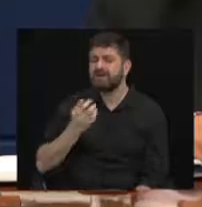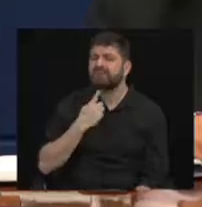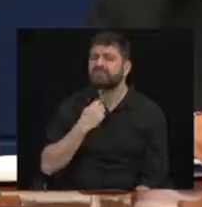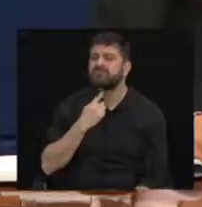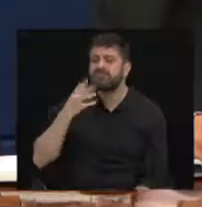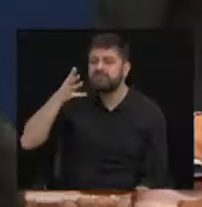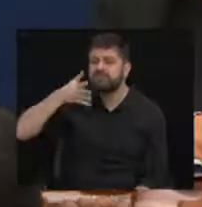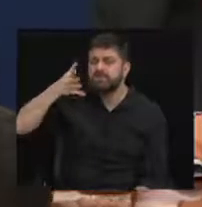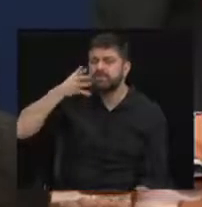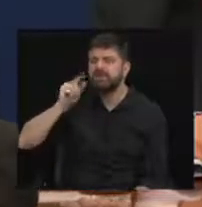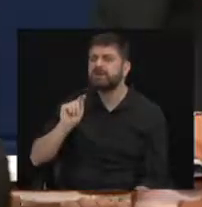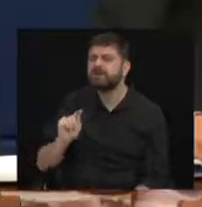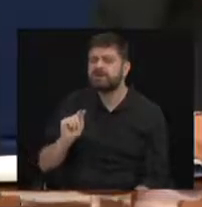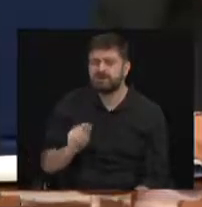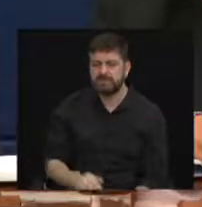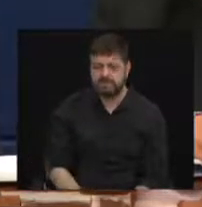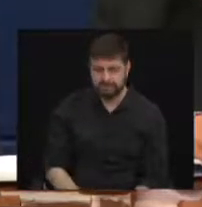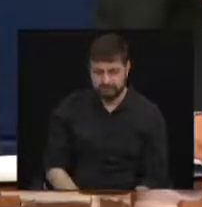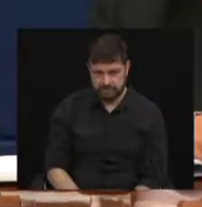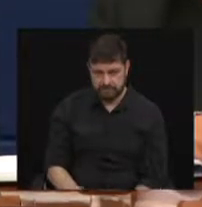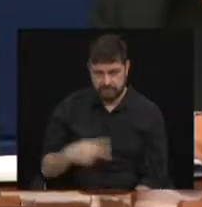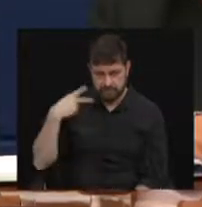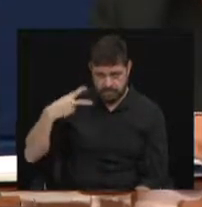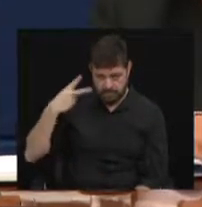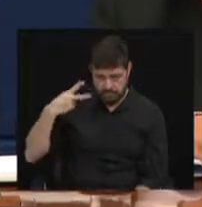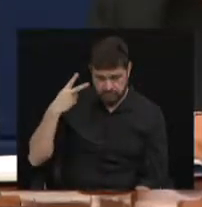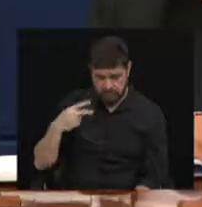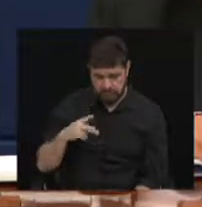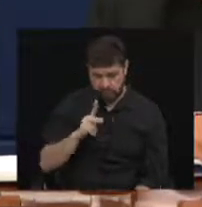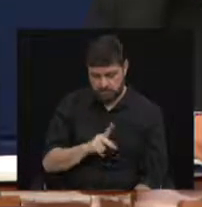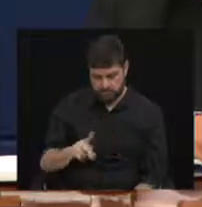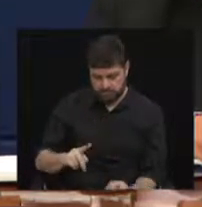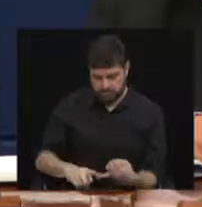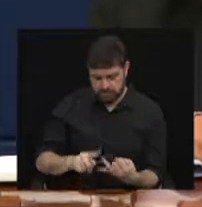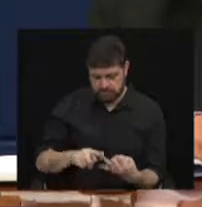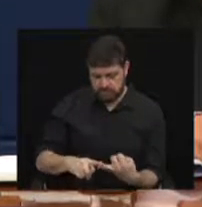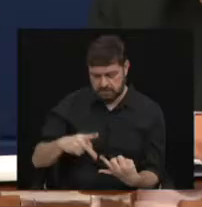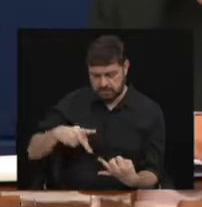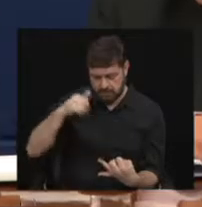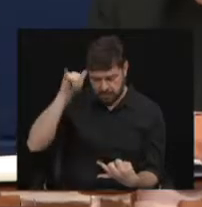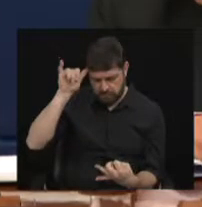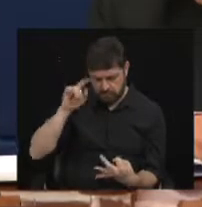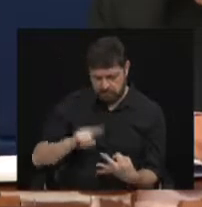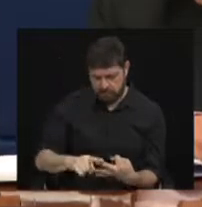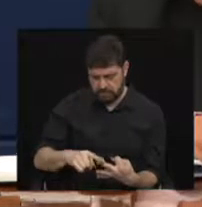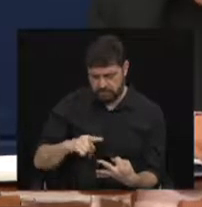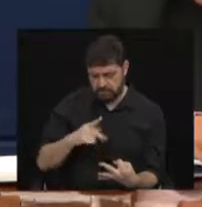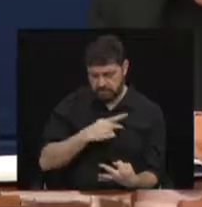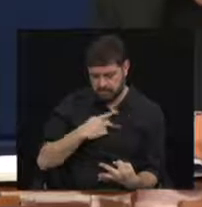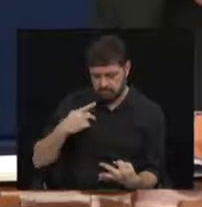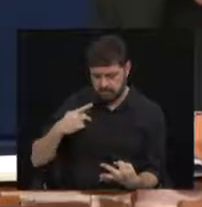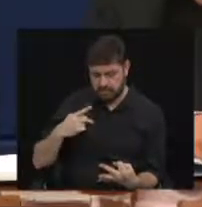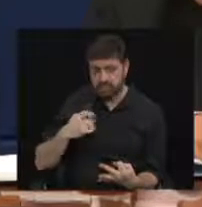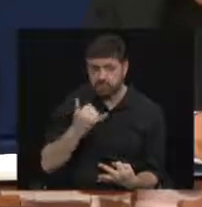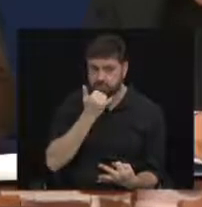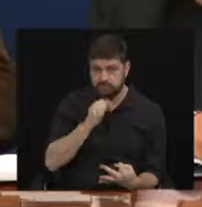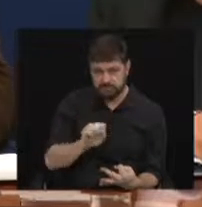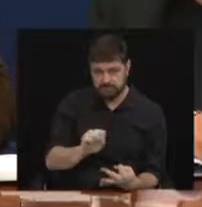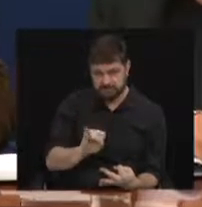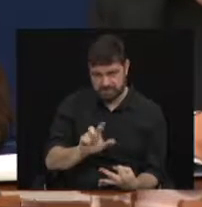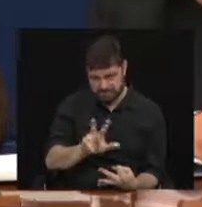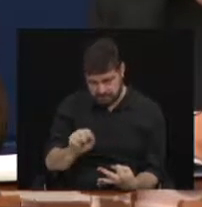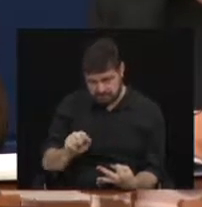Pela ordem. Pois não. Eu gostaria de saber que está escrito no terceiro grande expediente, por favor, porque eu me inscrevi. Senhor